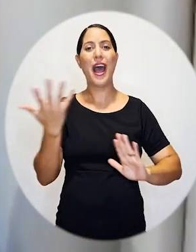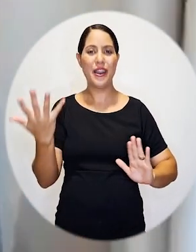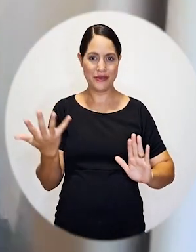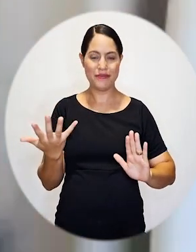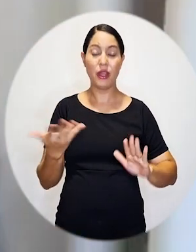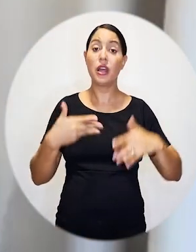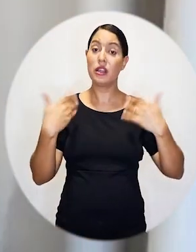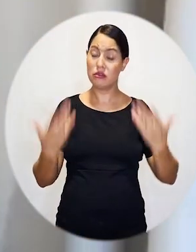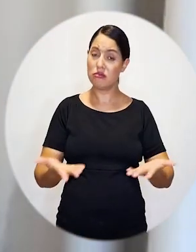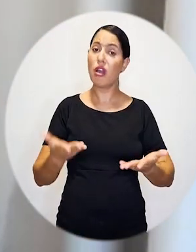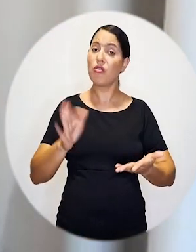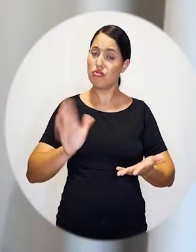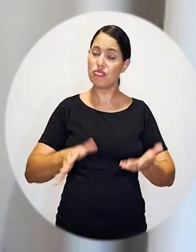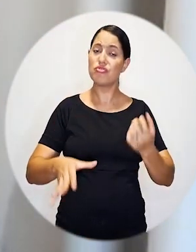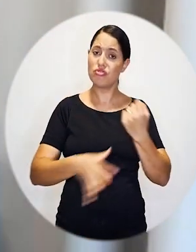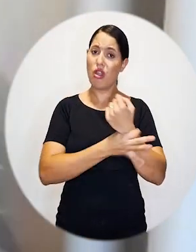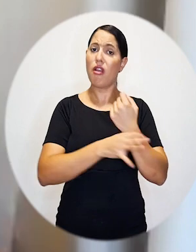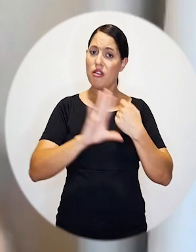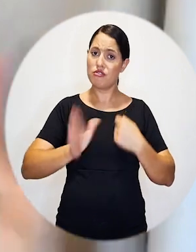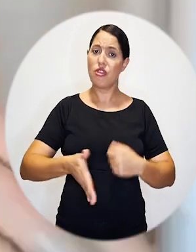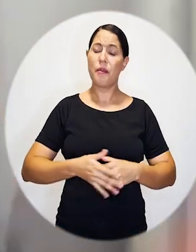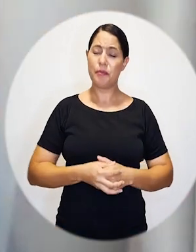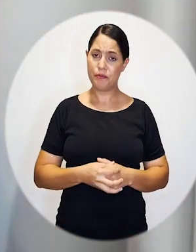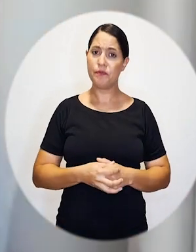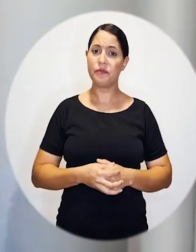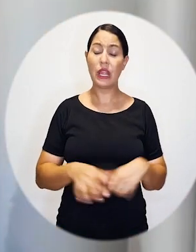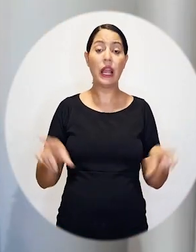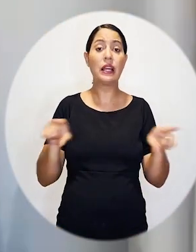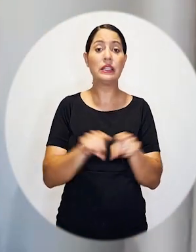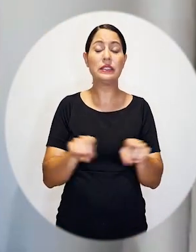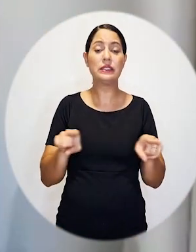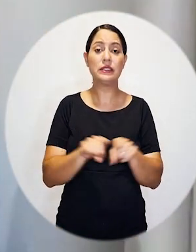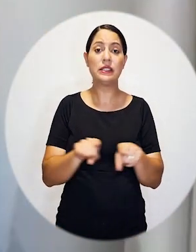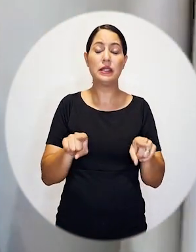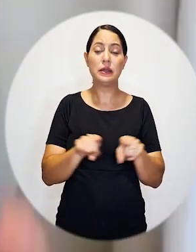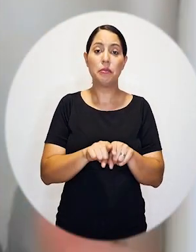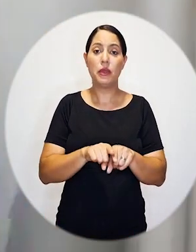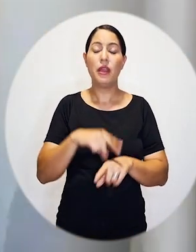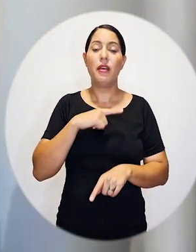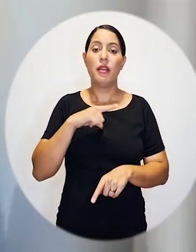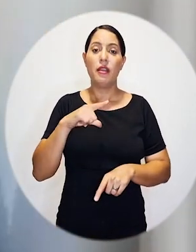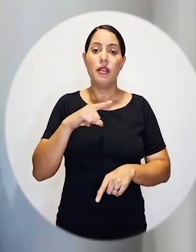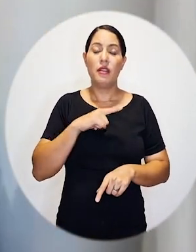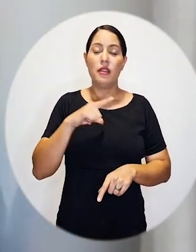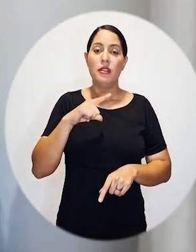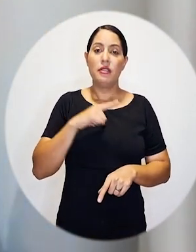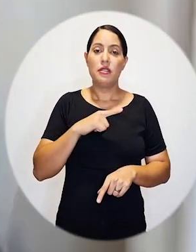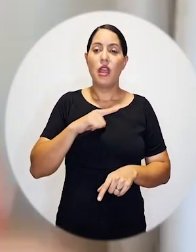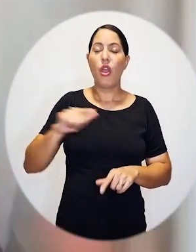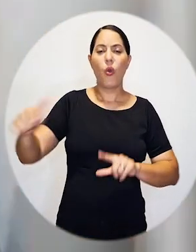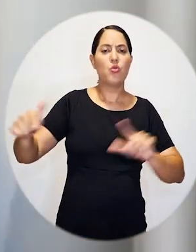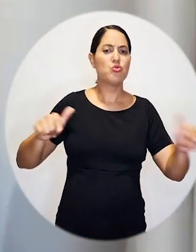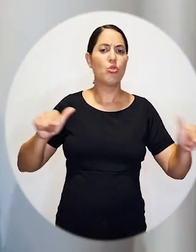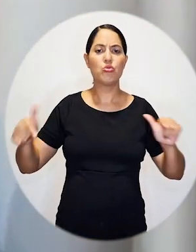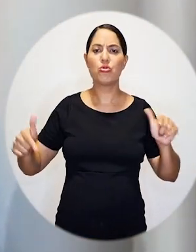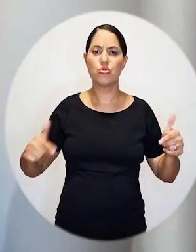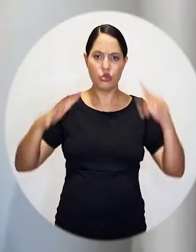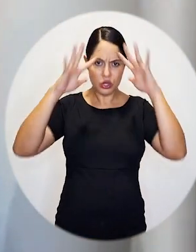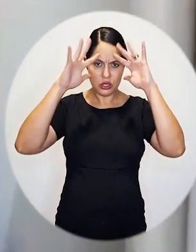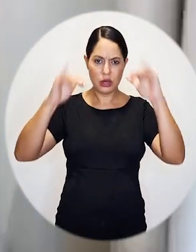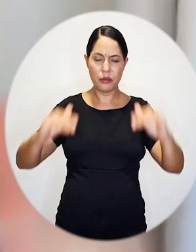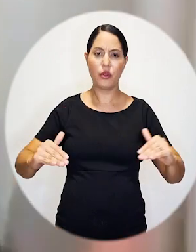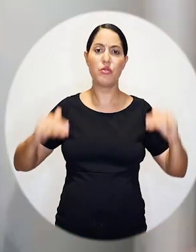direitos. Isso já tem tido também a adesão de diversos outros